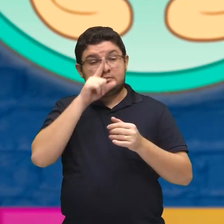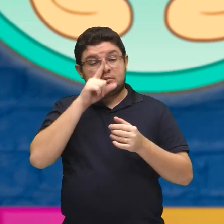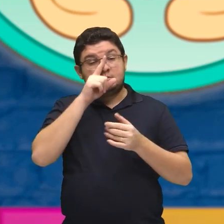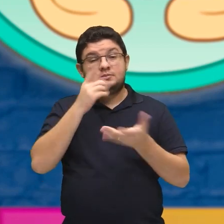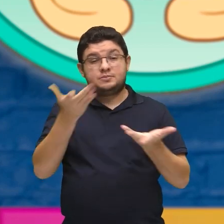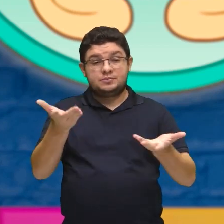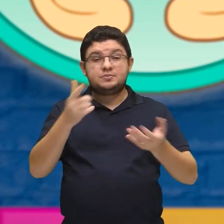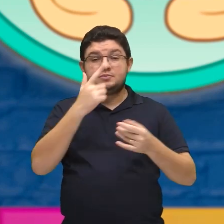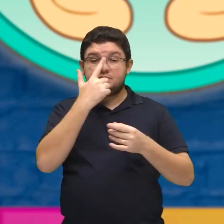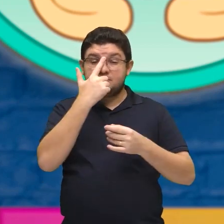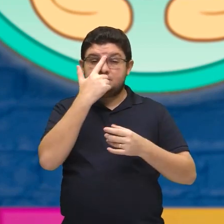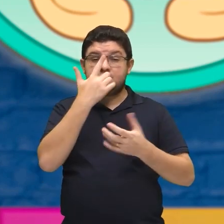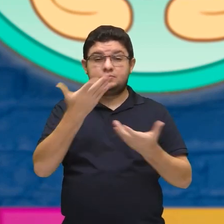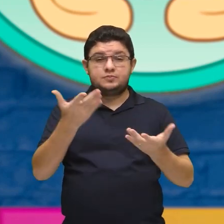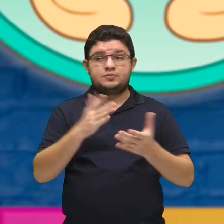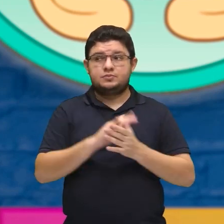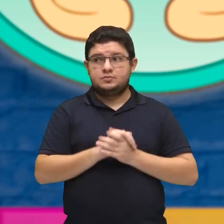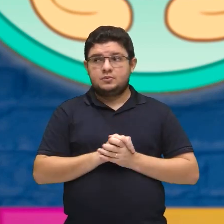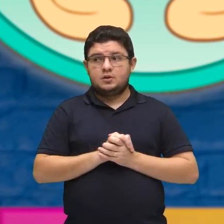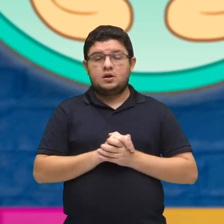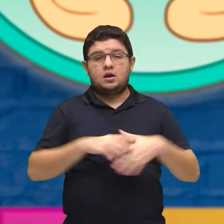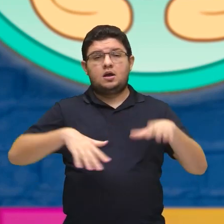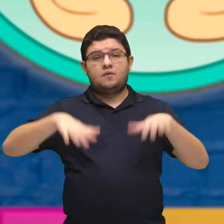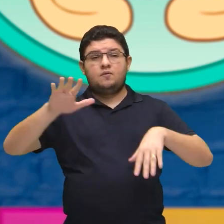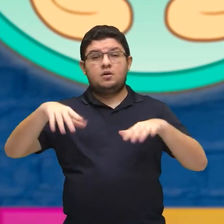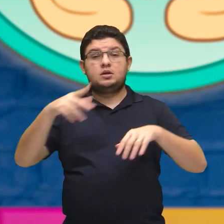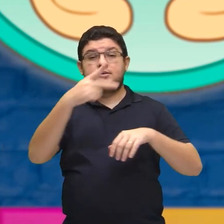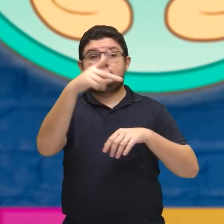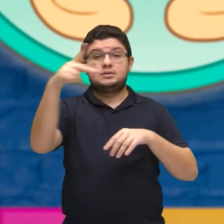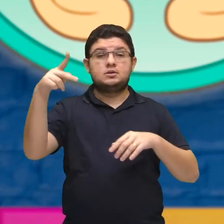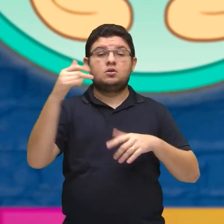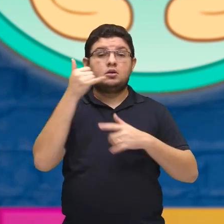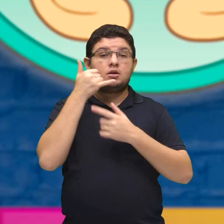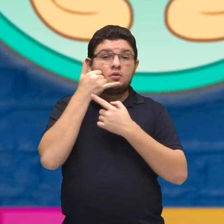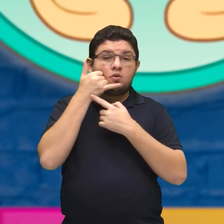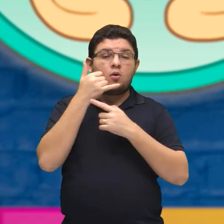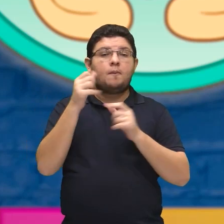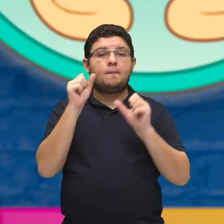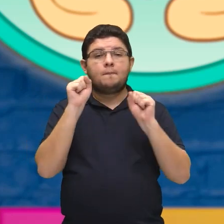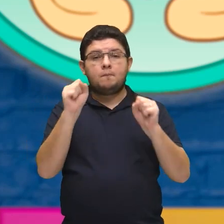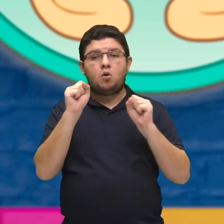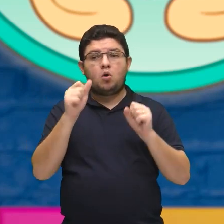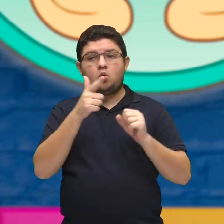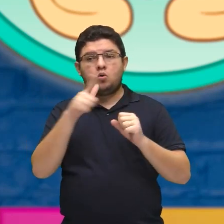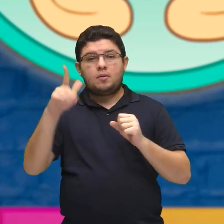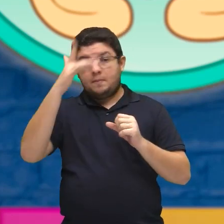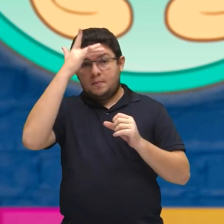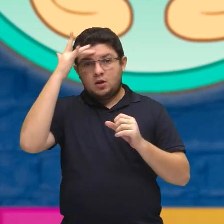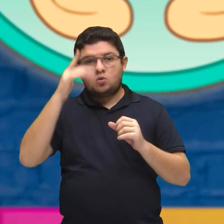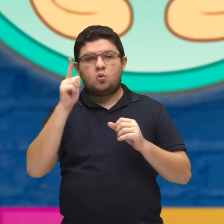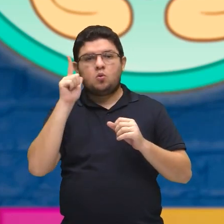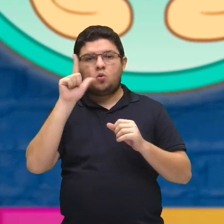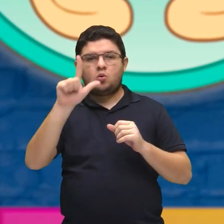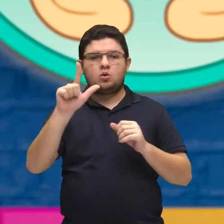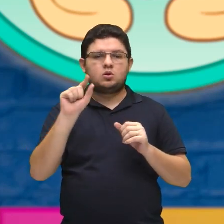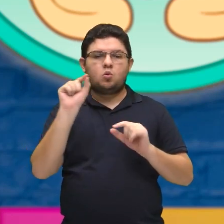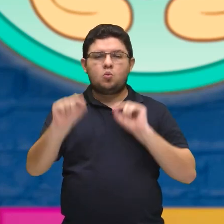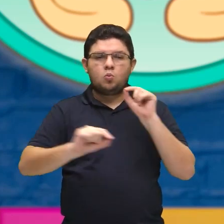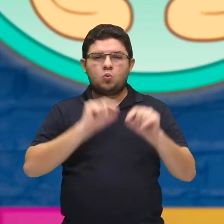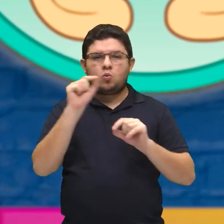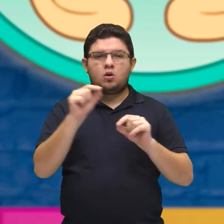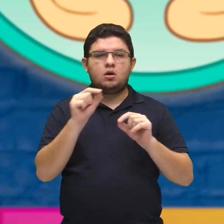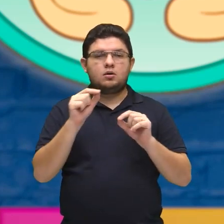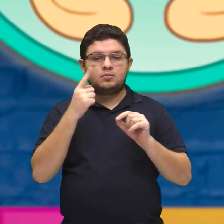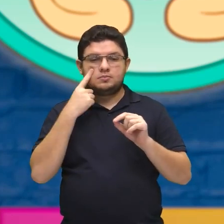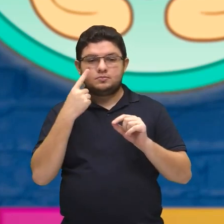às vezes, o seu telefone pode ser hackeado, né? Que é uma forma de impersonalização, que aí, além de ser